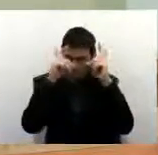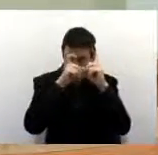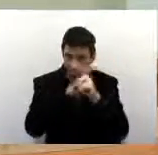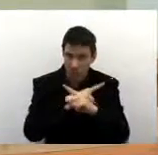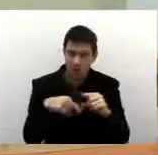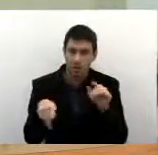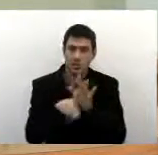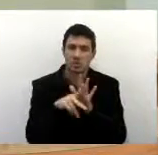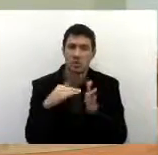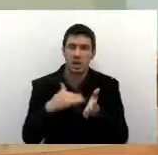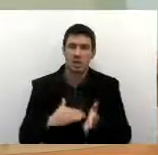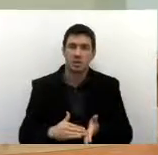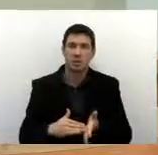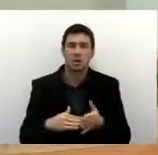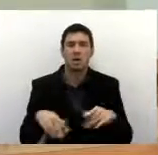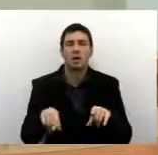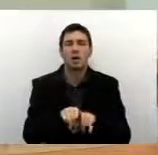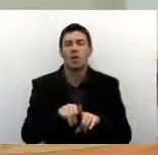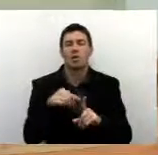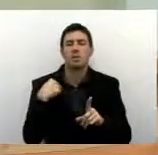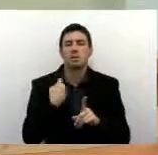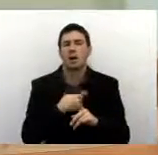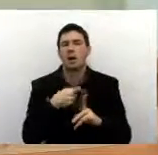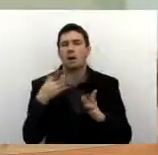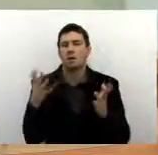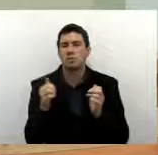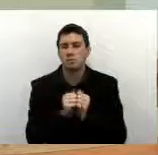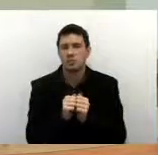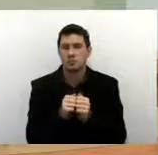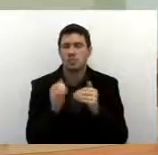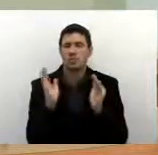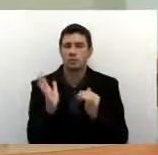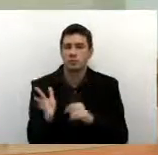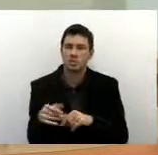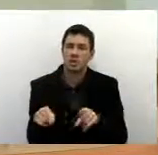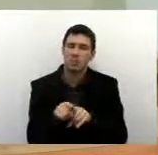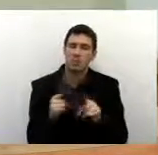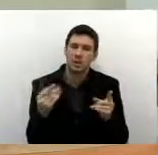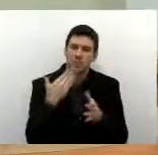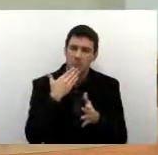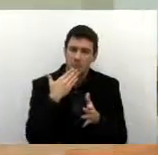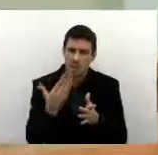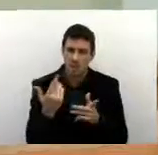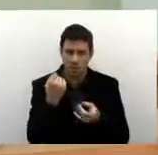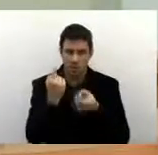Vossa Excelência, porque ali, graças a Deus, fomos bem atendidos tudo, mas nós temos pedido